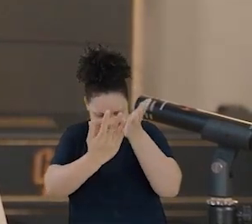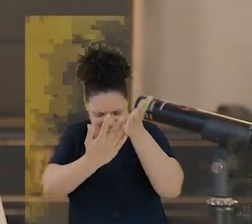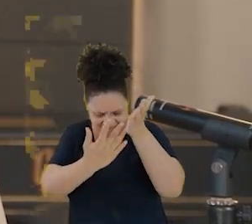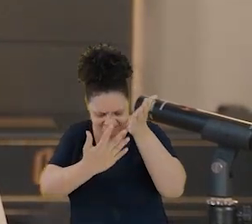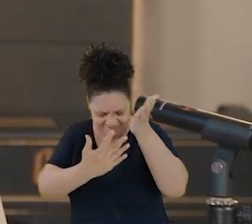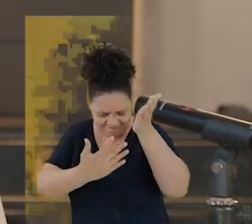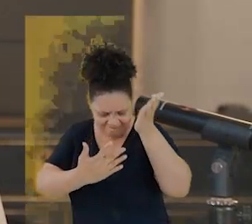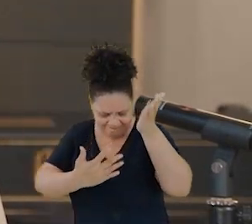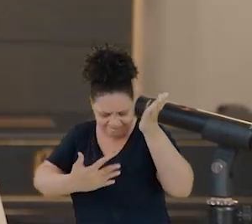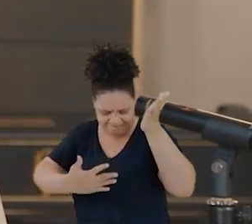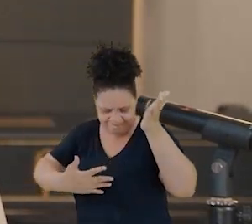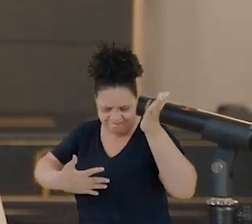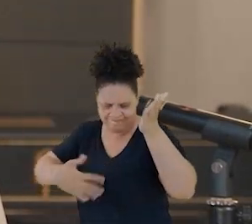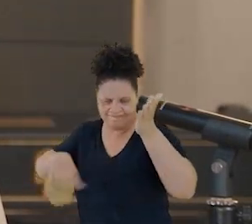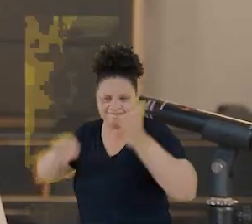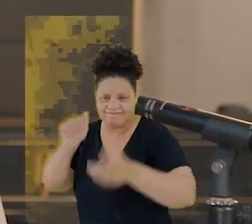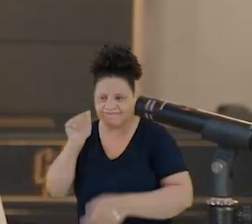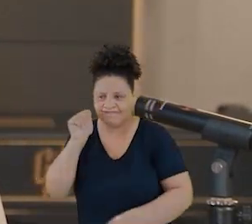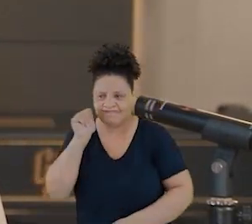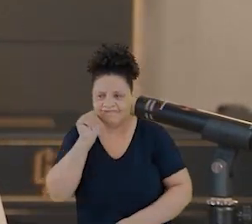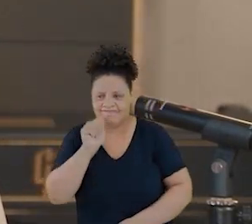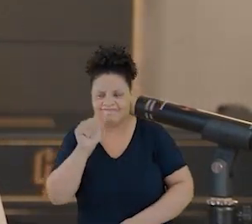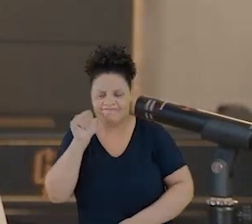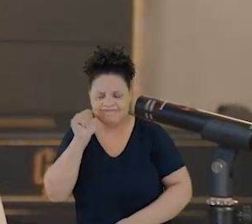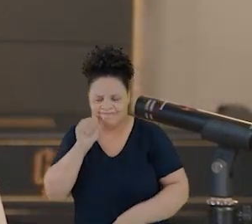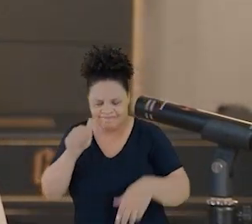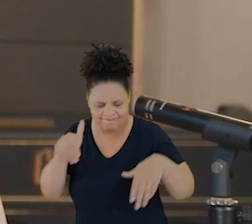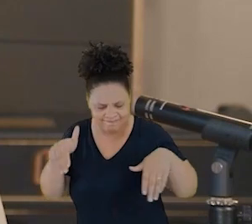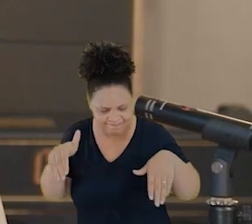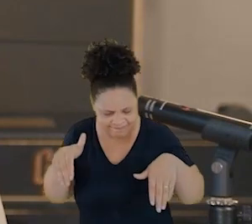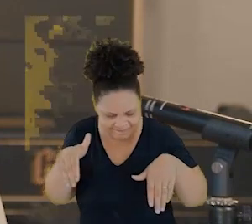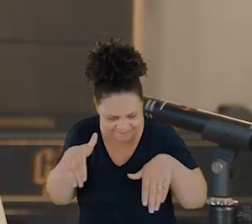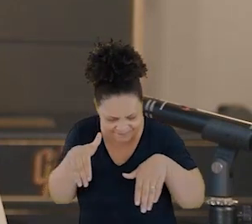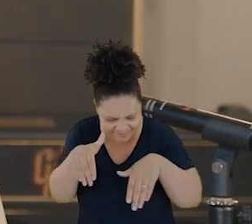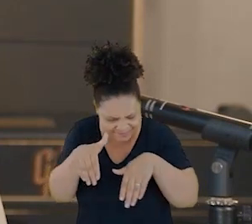Nem sempre a mulher acorda